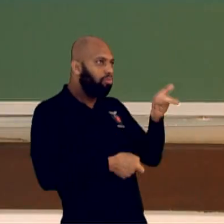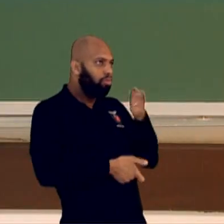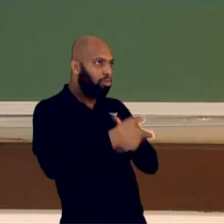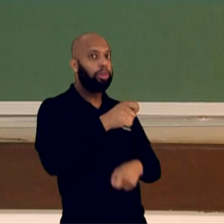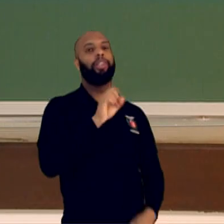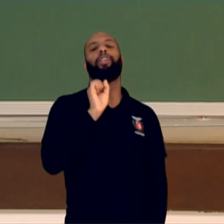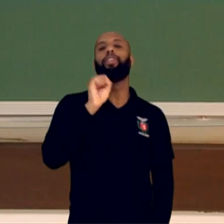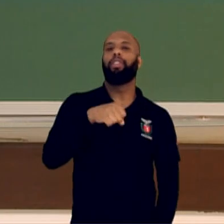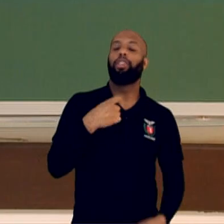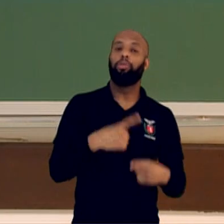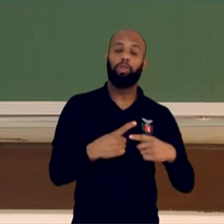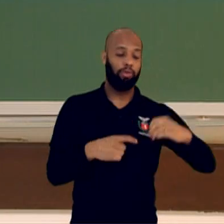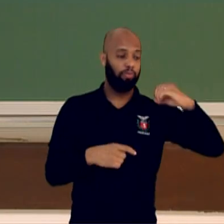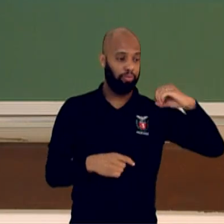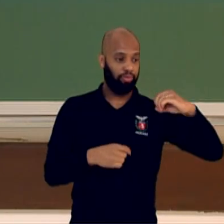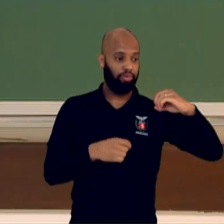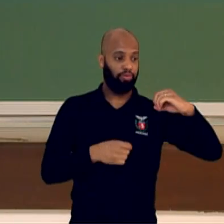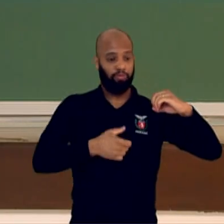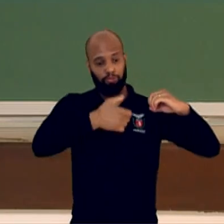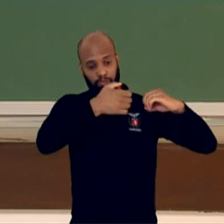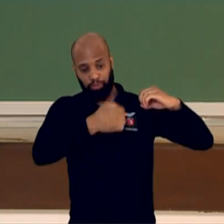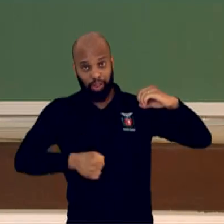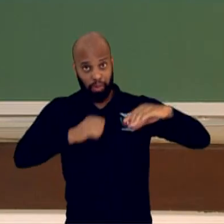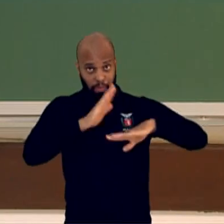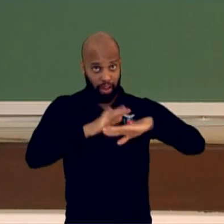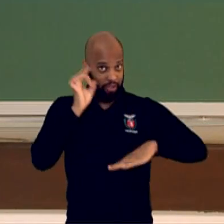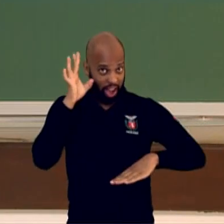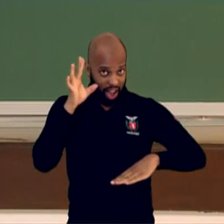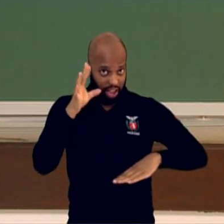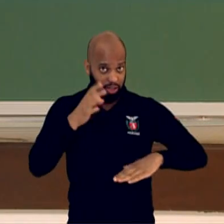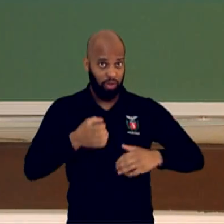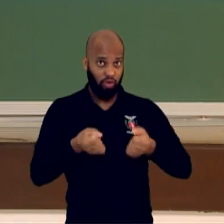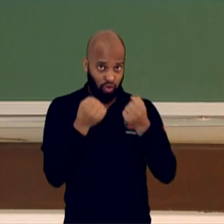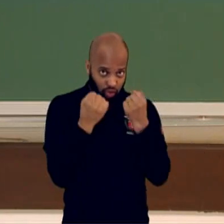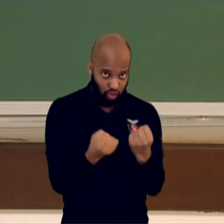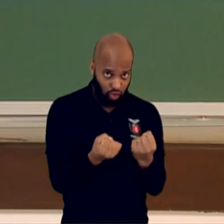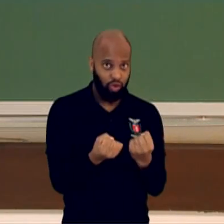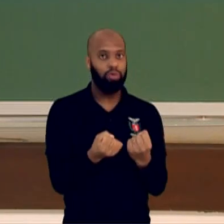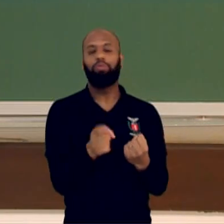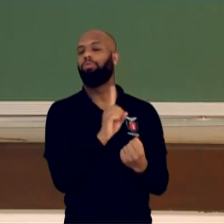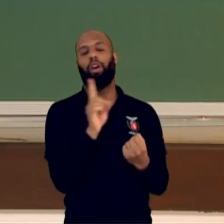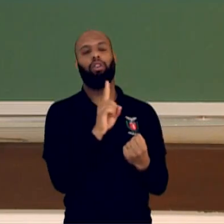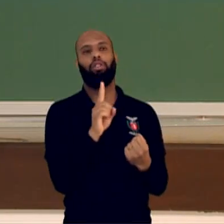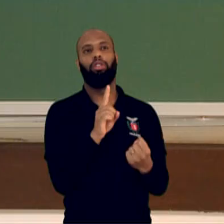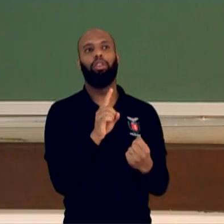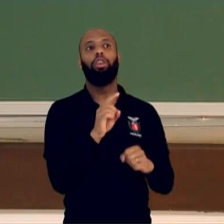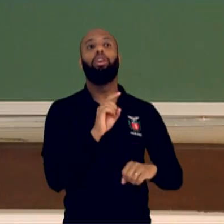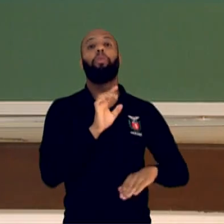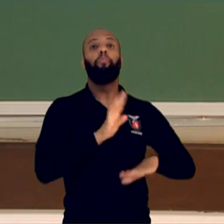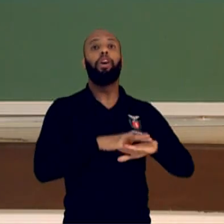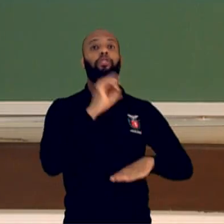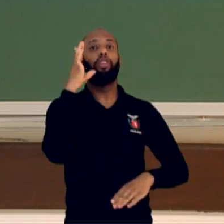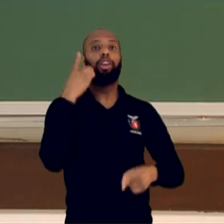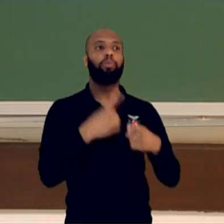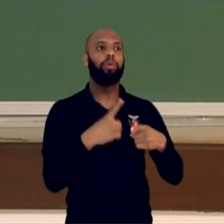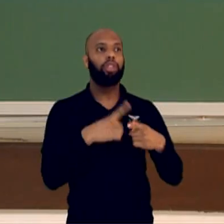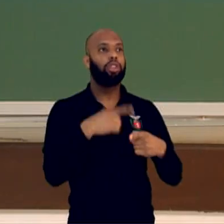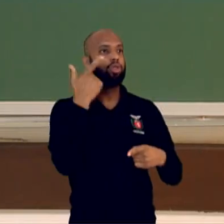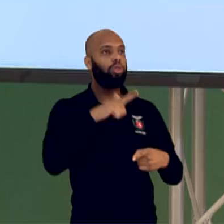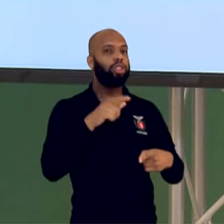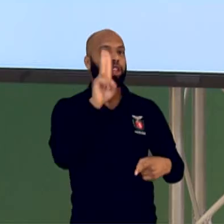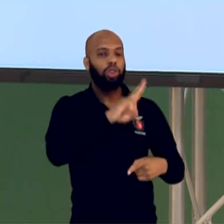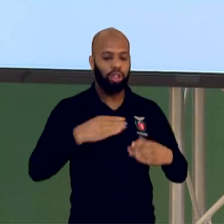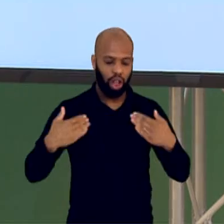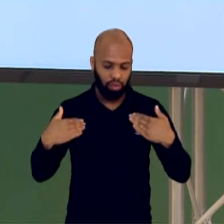gente, porque a polia fixa, ela não facilita isso, ela não deixa a força menor. Ela facilita só no sentido de você poder usar